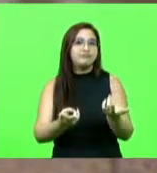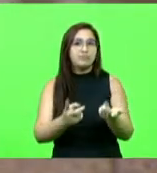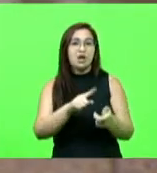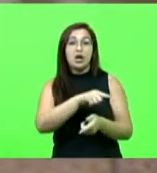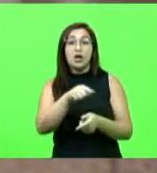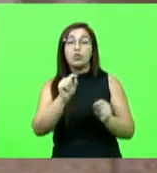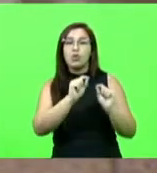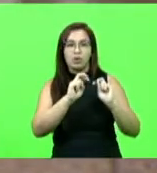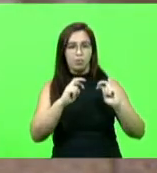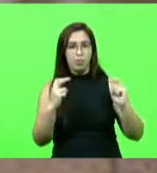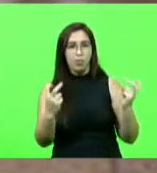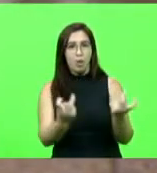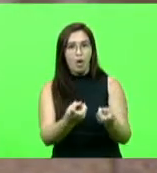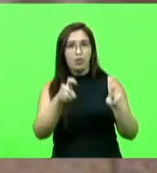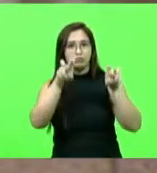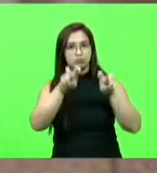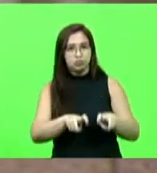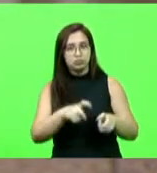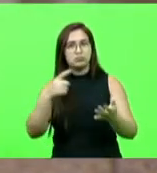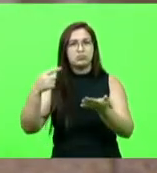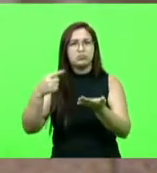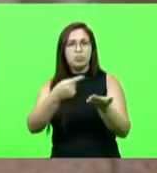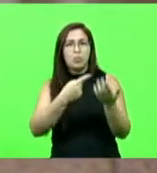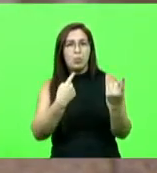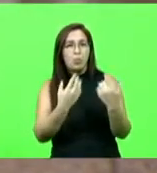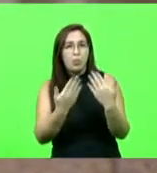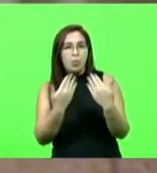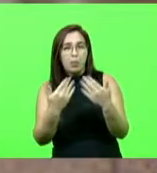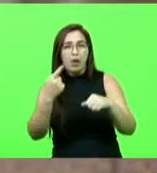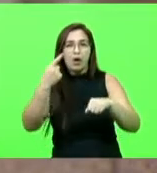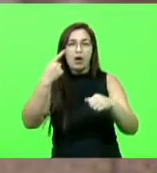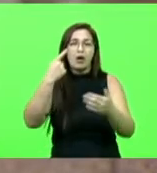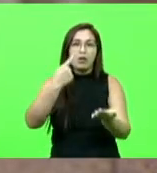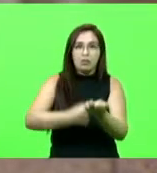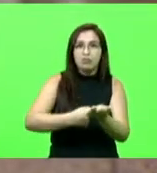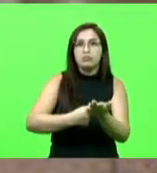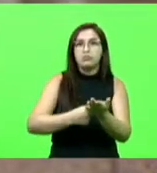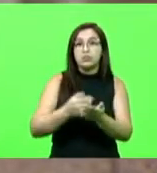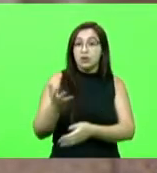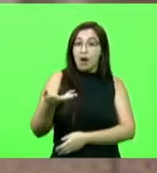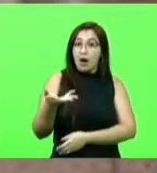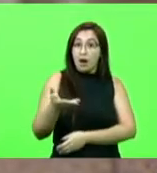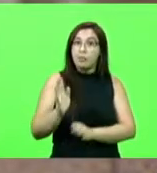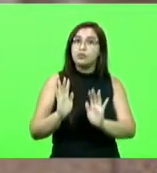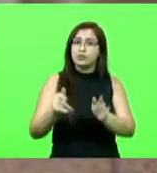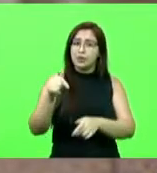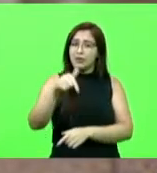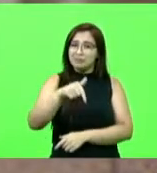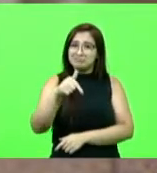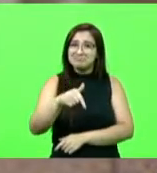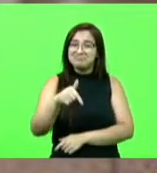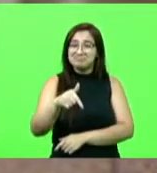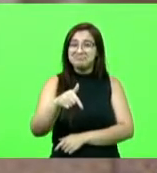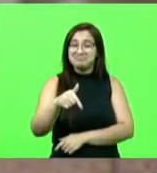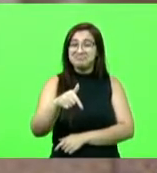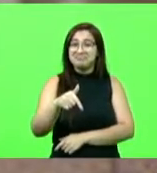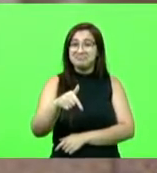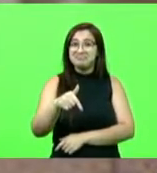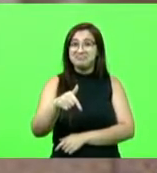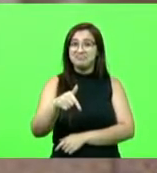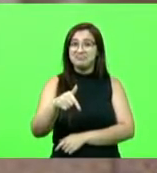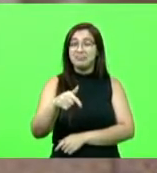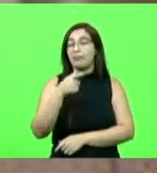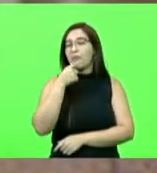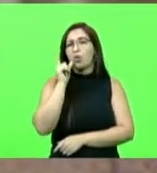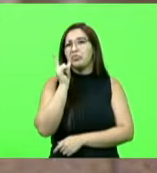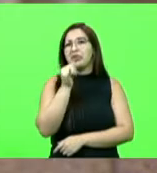sentam, chegam a um acordo com a devida celeridade. Já estamos aqui, né? Ontem